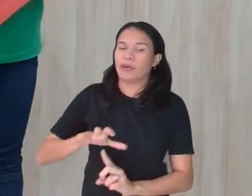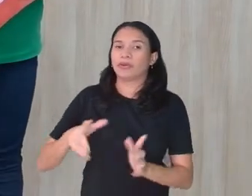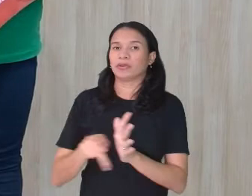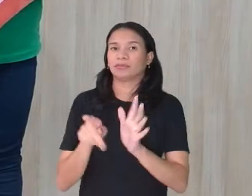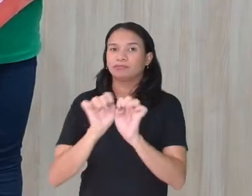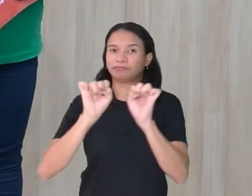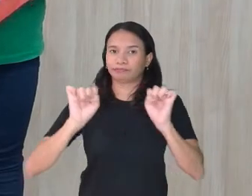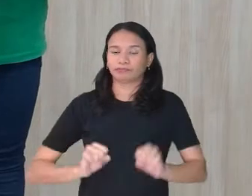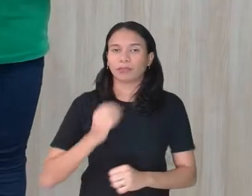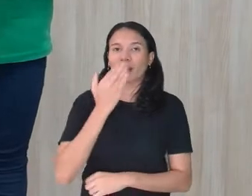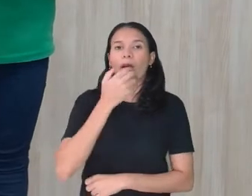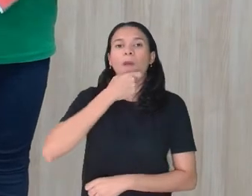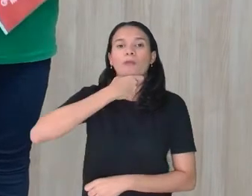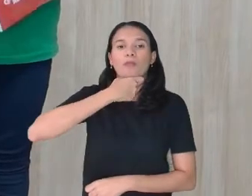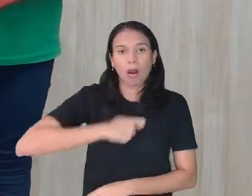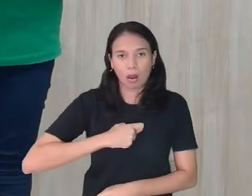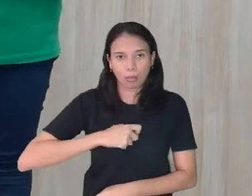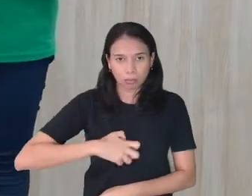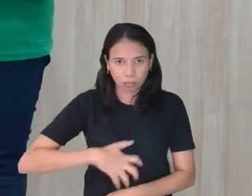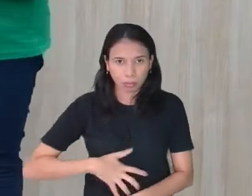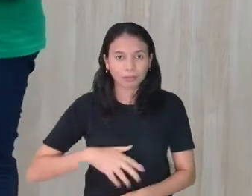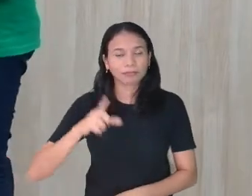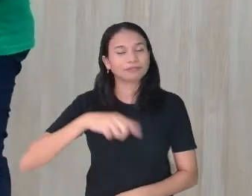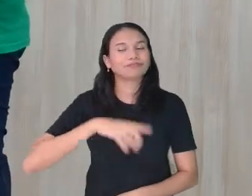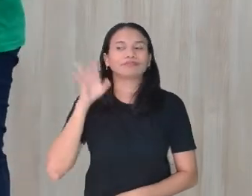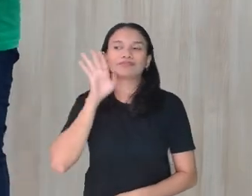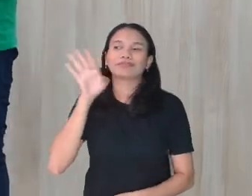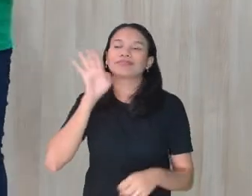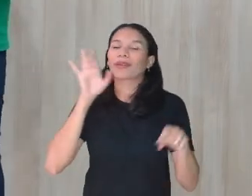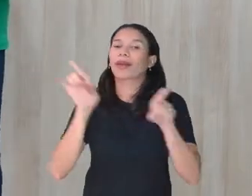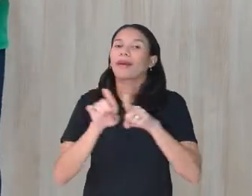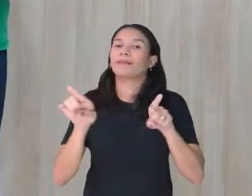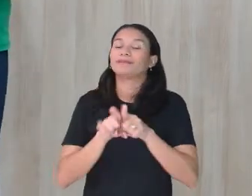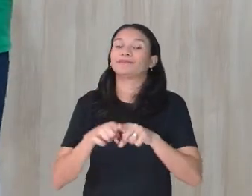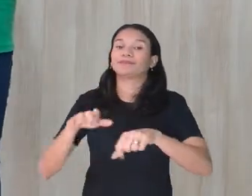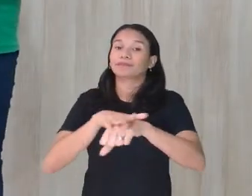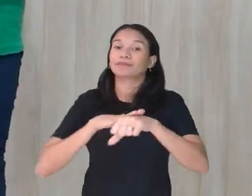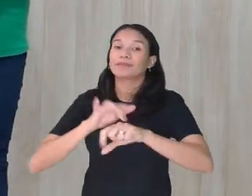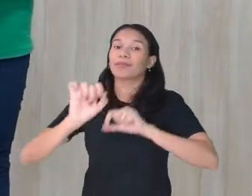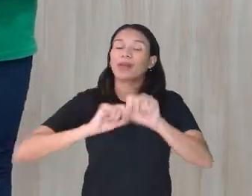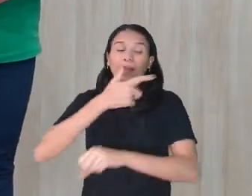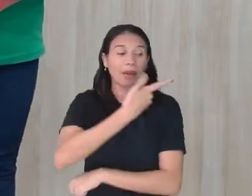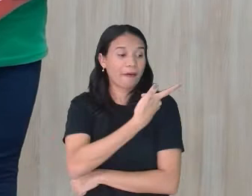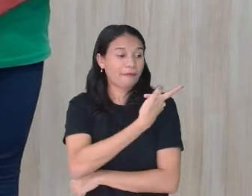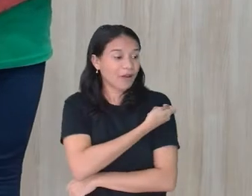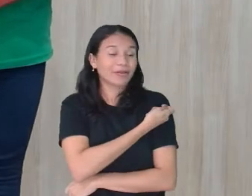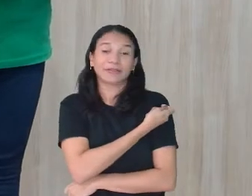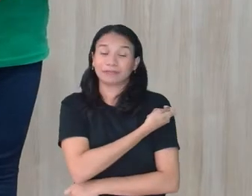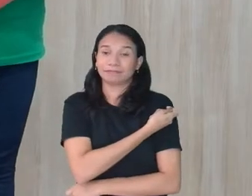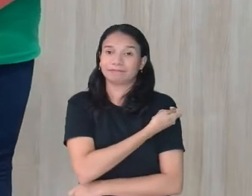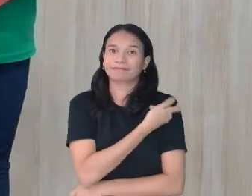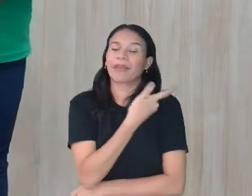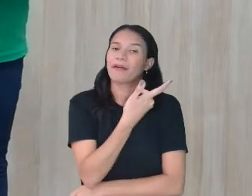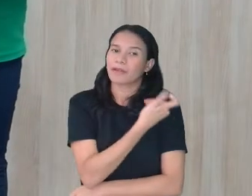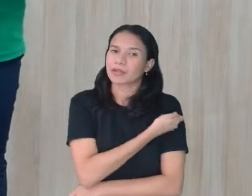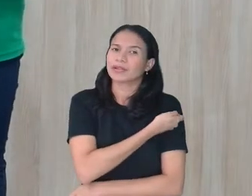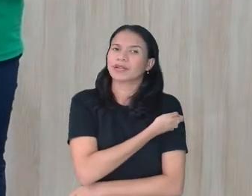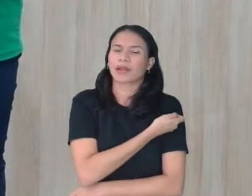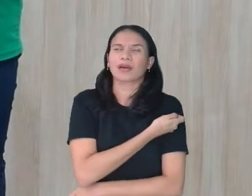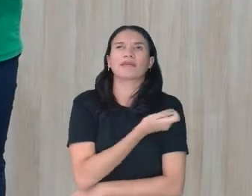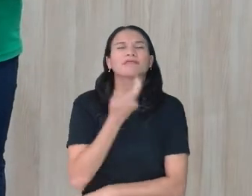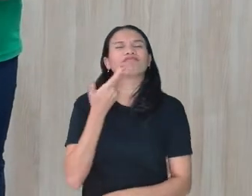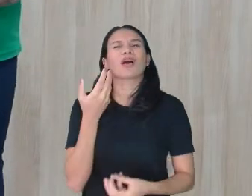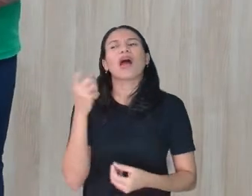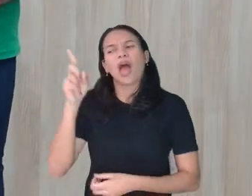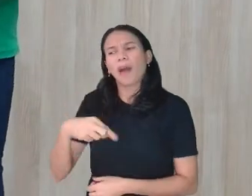sistema digestório. Mas que legal! Estamos falando também a respeito da vacina, né? Quando a gente fala da vacina, a gente diz